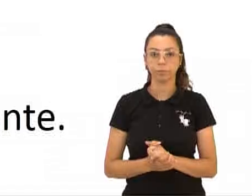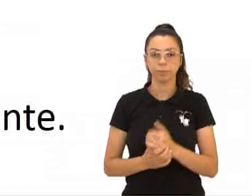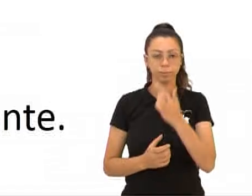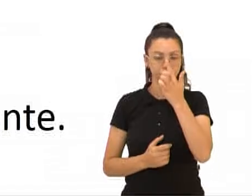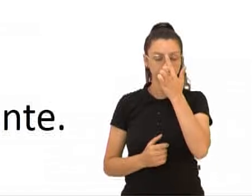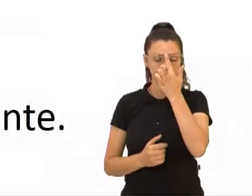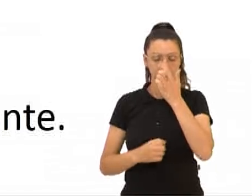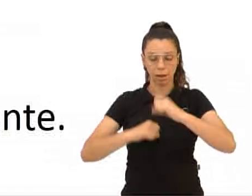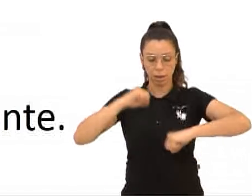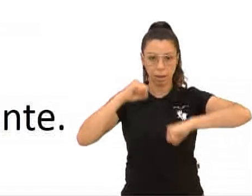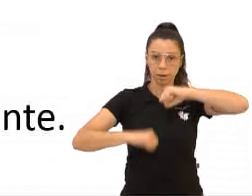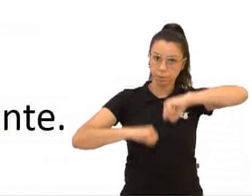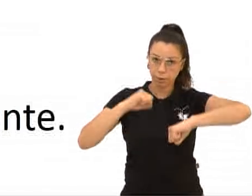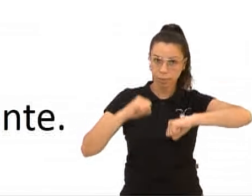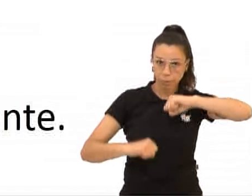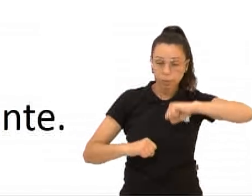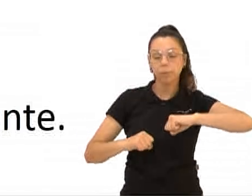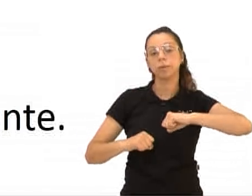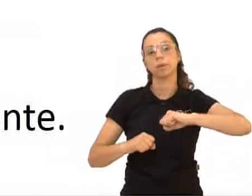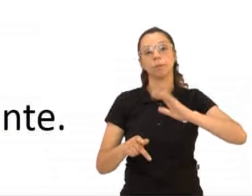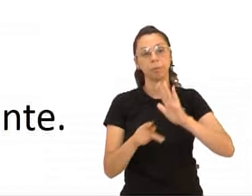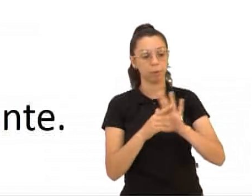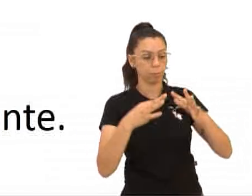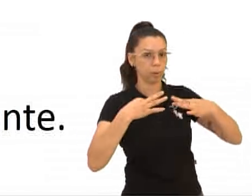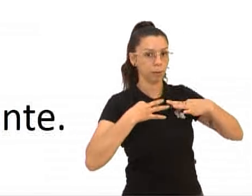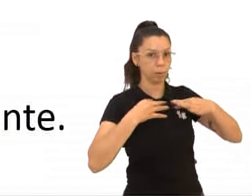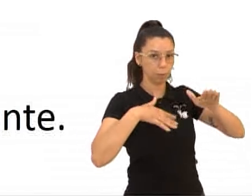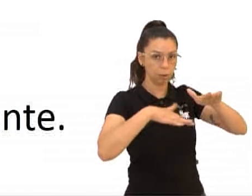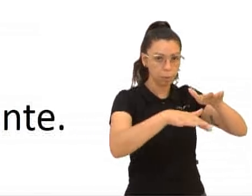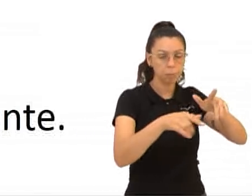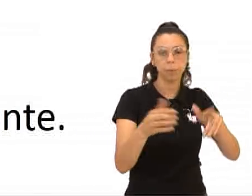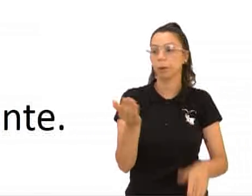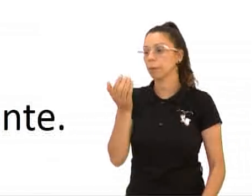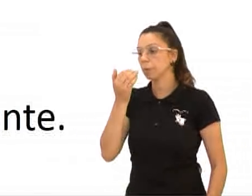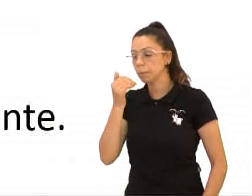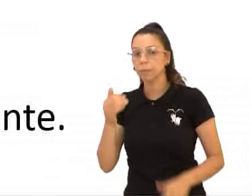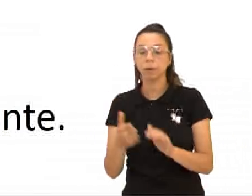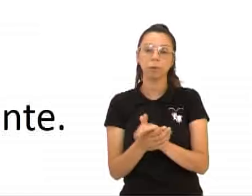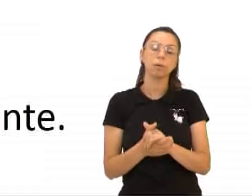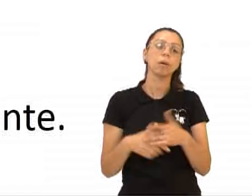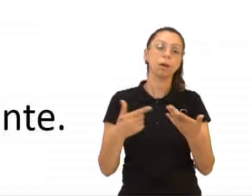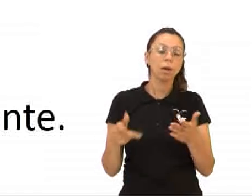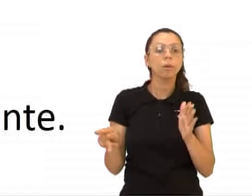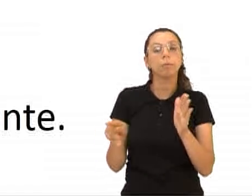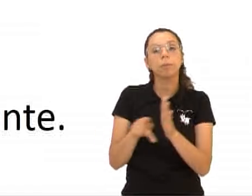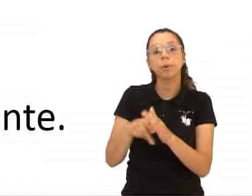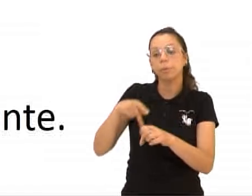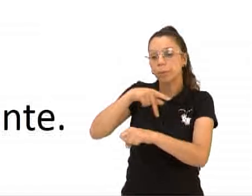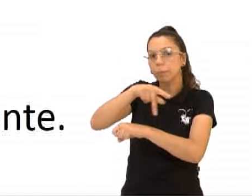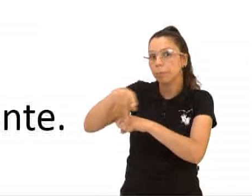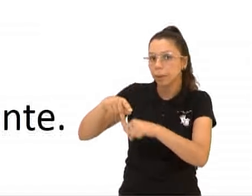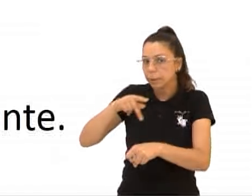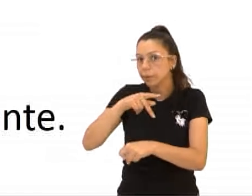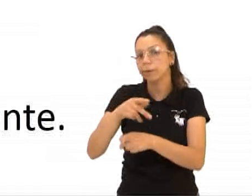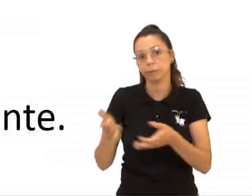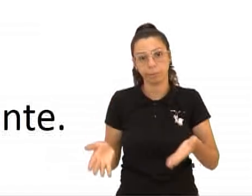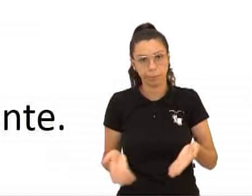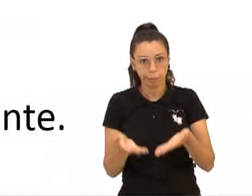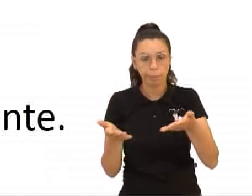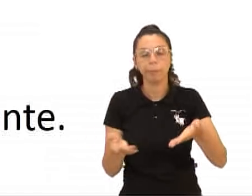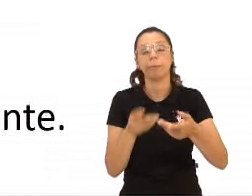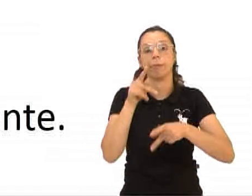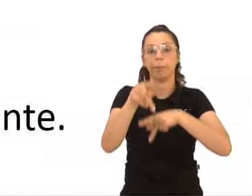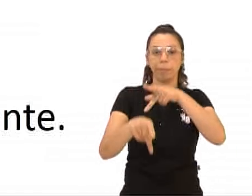Essas indústrias têxteis e alimentícias, elas são voltadas para o mercado interno, né, para atender a população. Em todos os países você